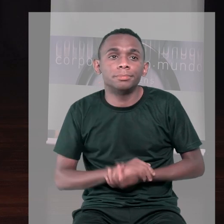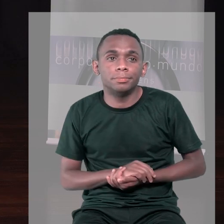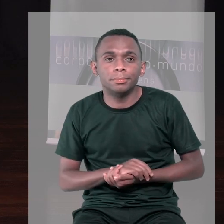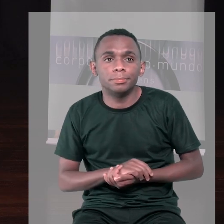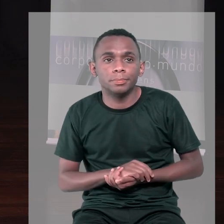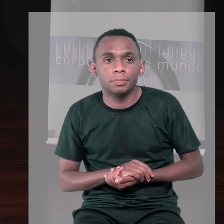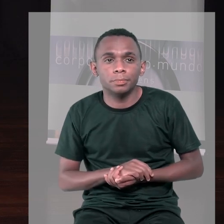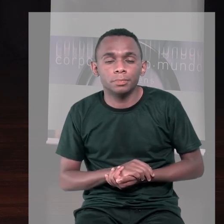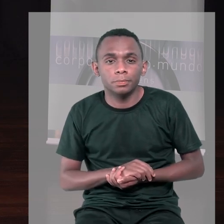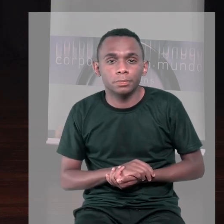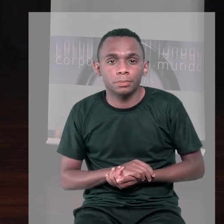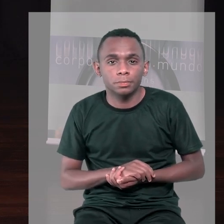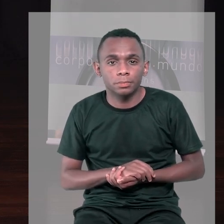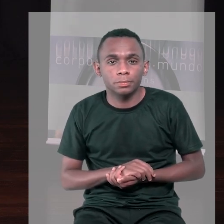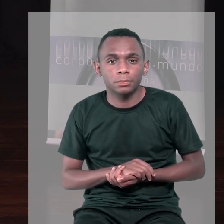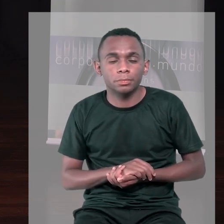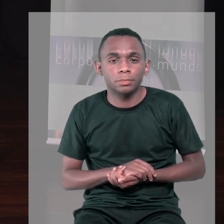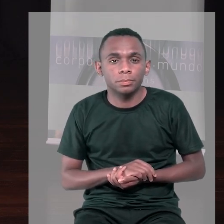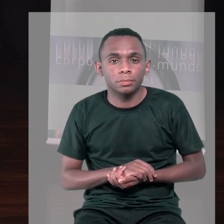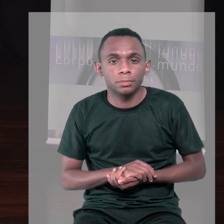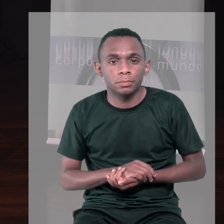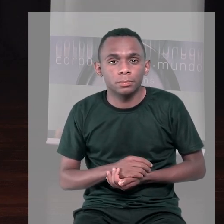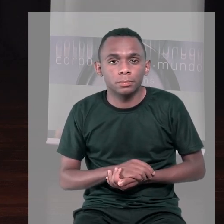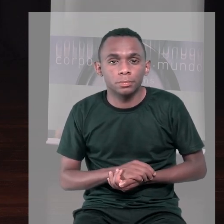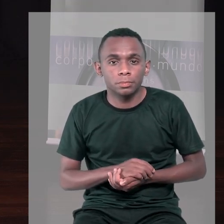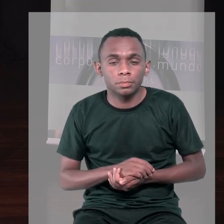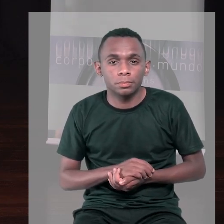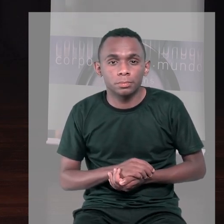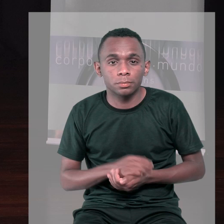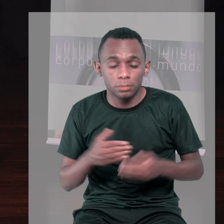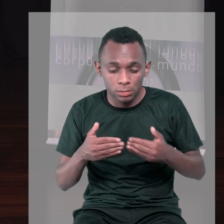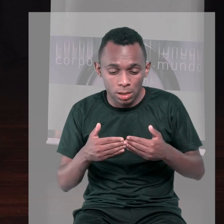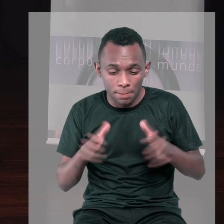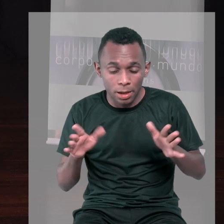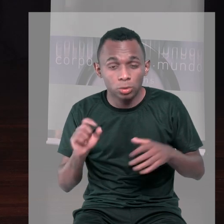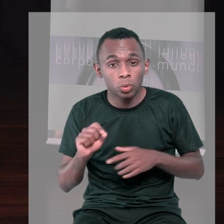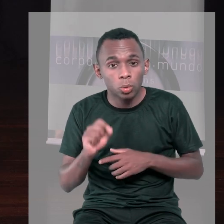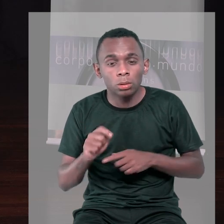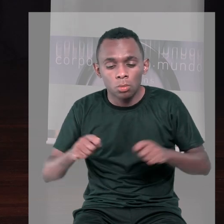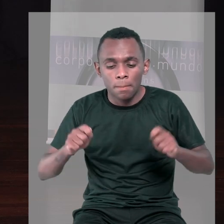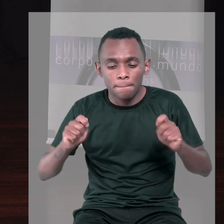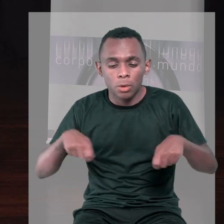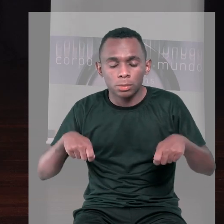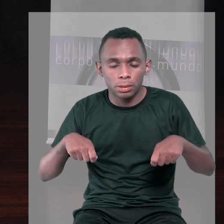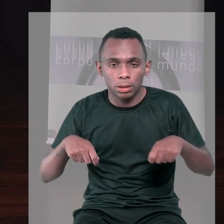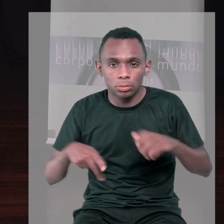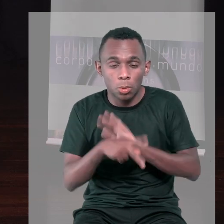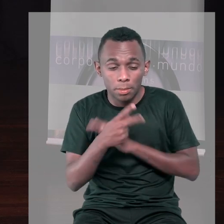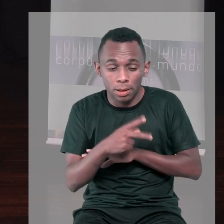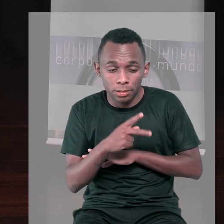que ele próprio fazia. Não é uma desculpa, não é uma atenuante para